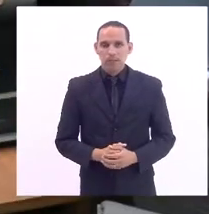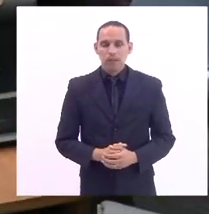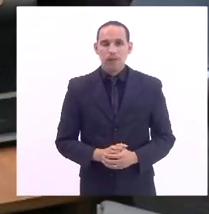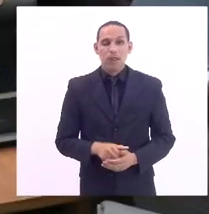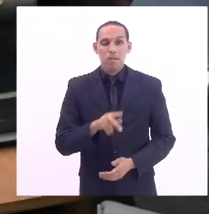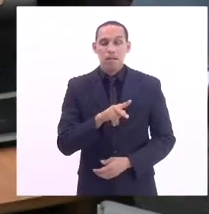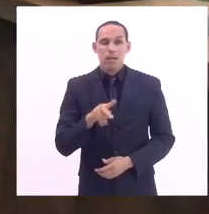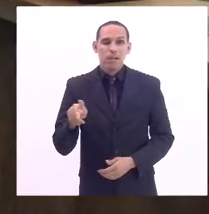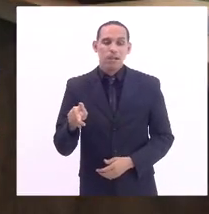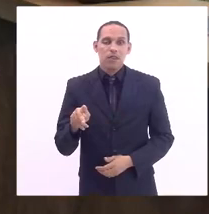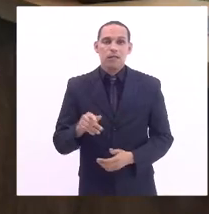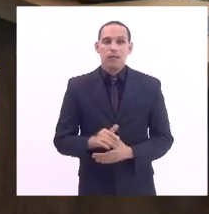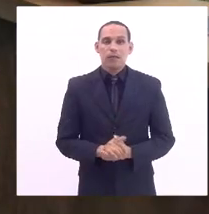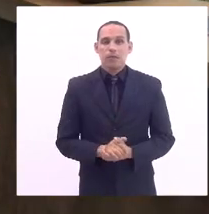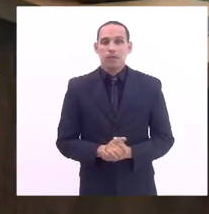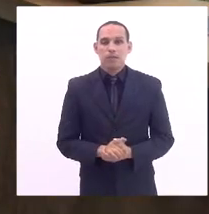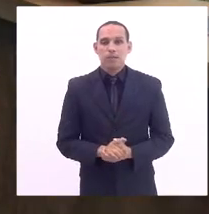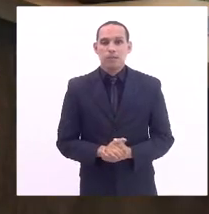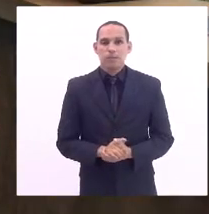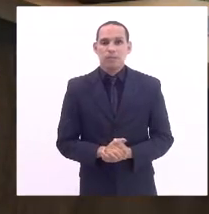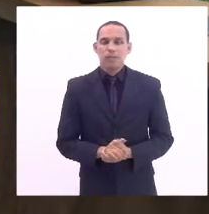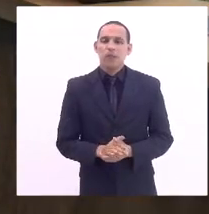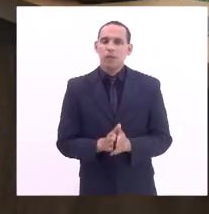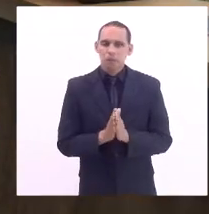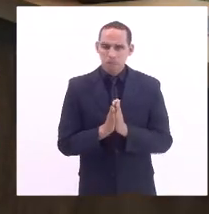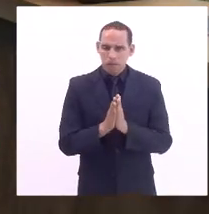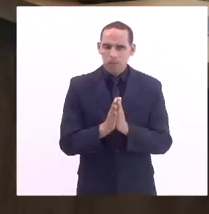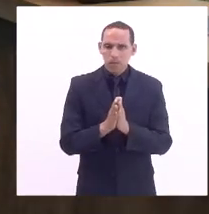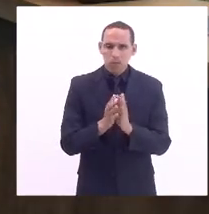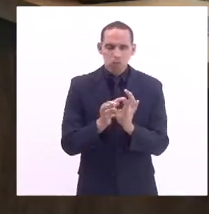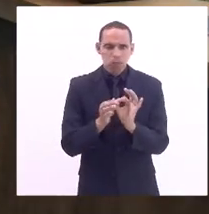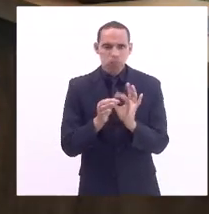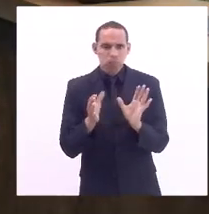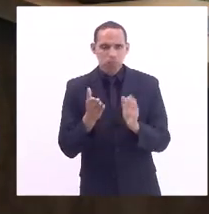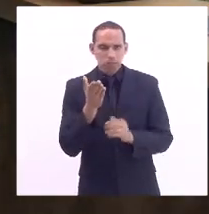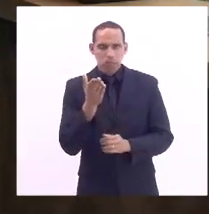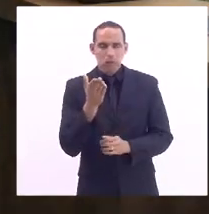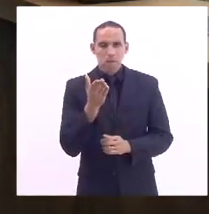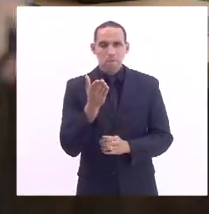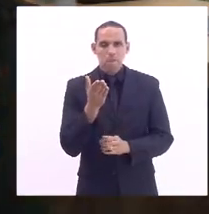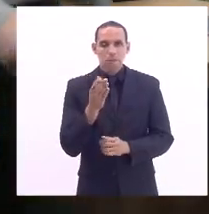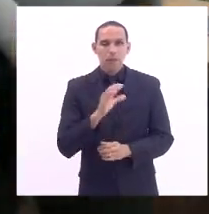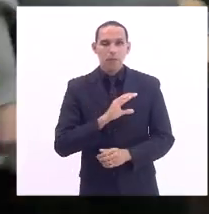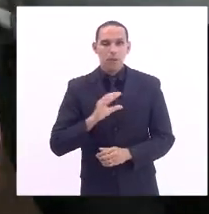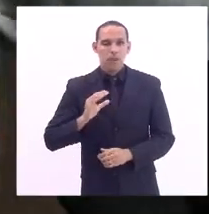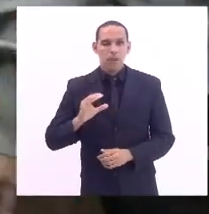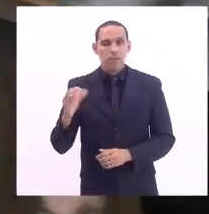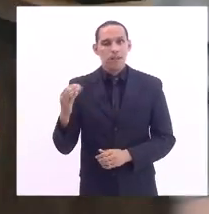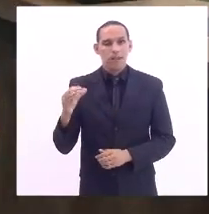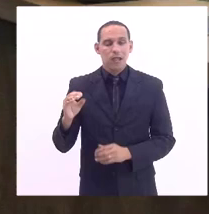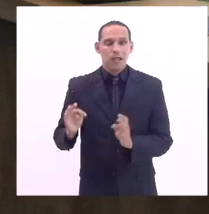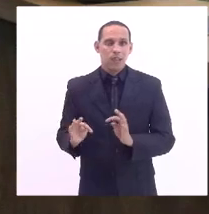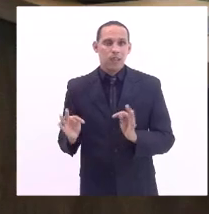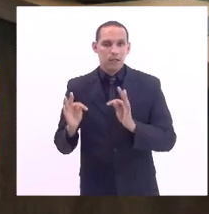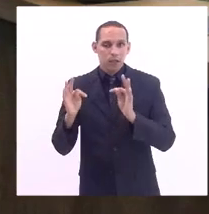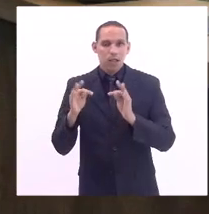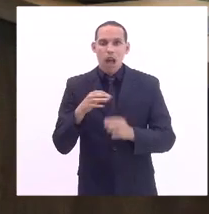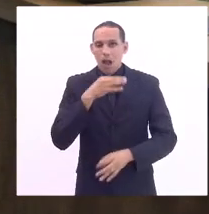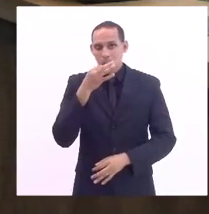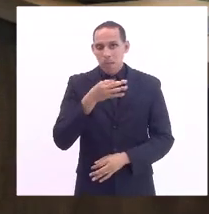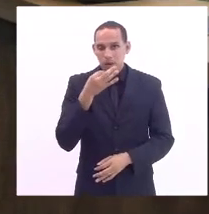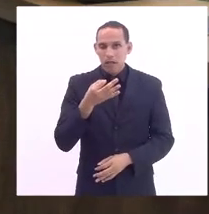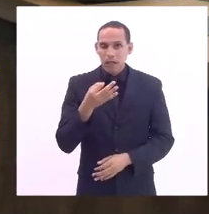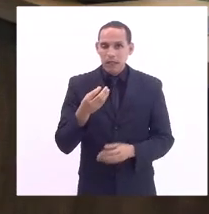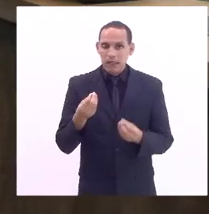Senhor presidente, eu queria que Vossa Excelência autorizasse que a Comissão de Ciência e Tecnologia oferecesse parecer a esse